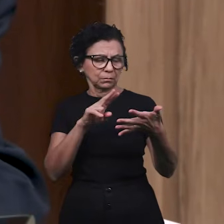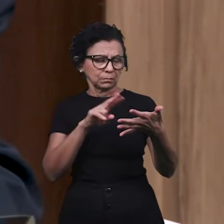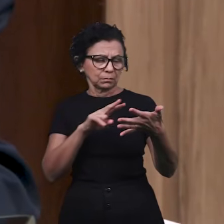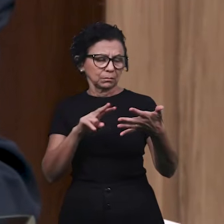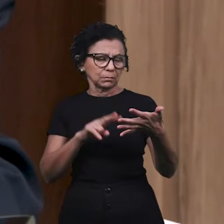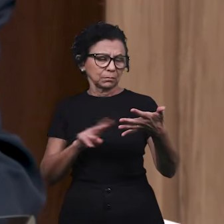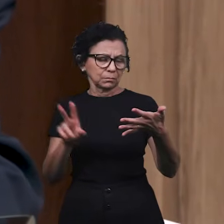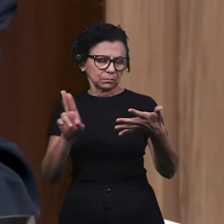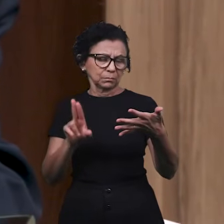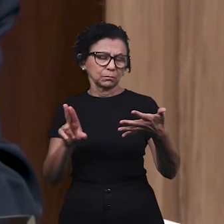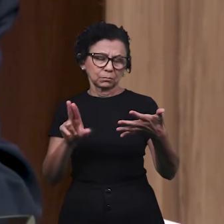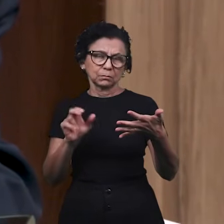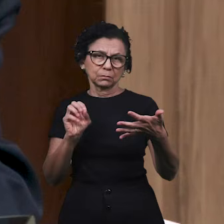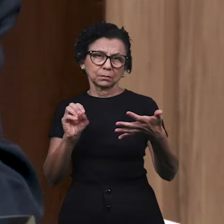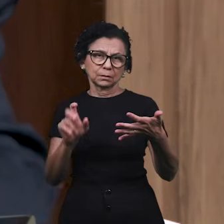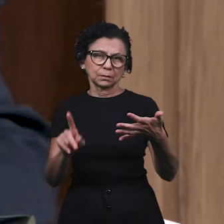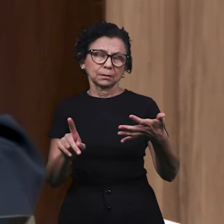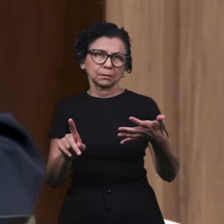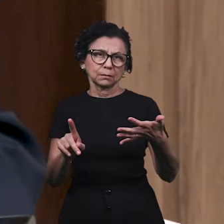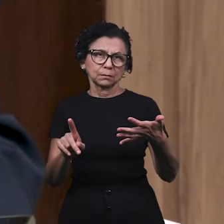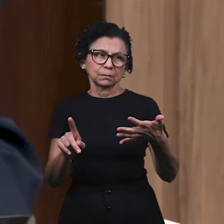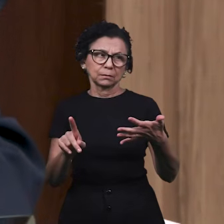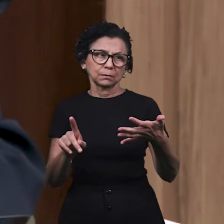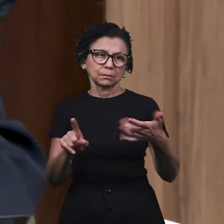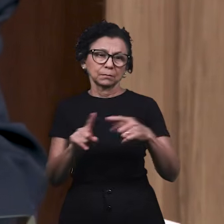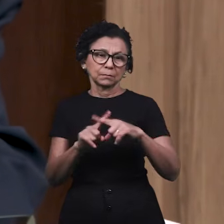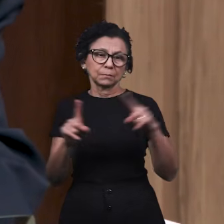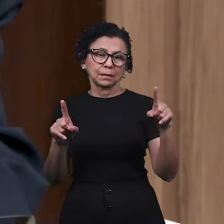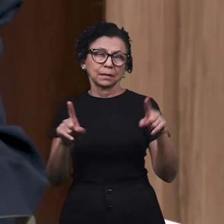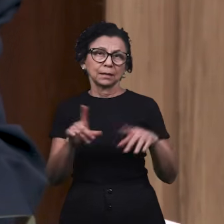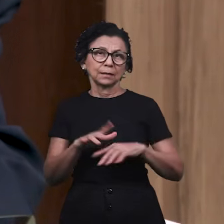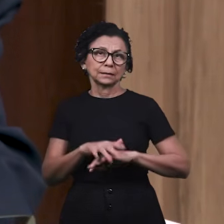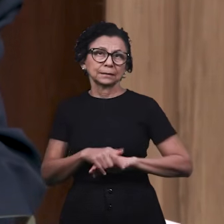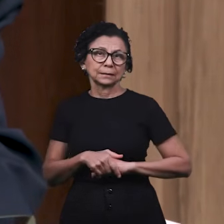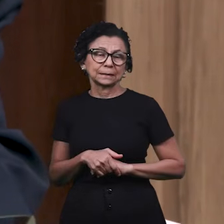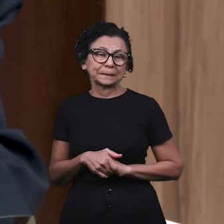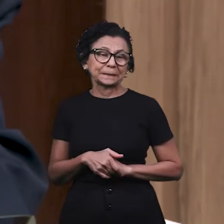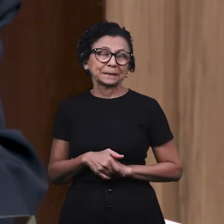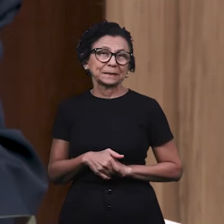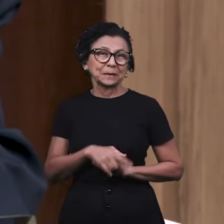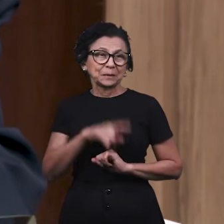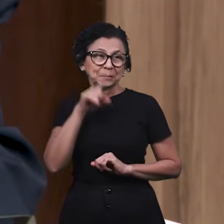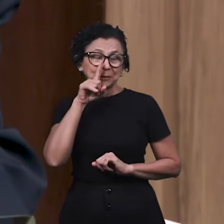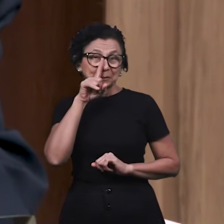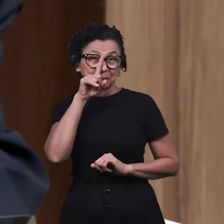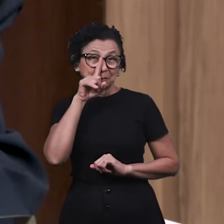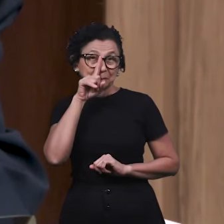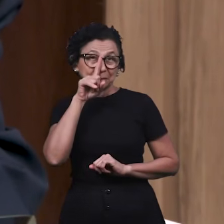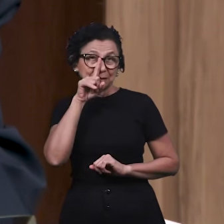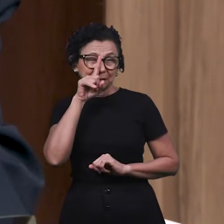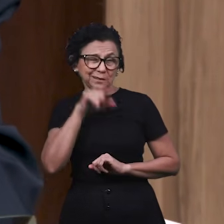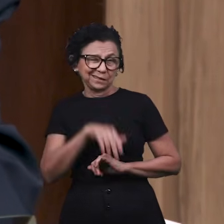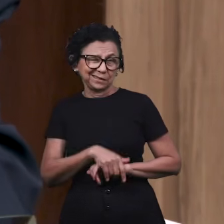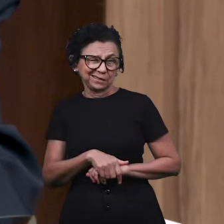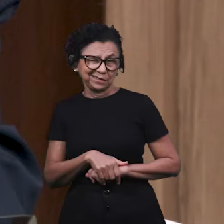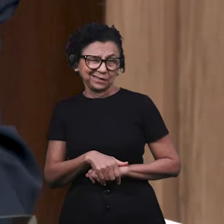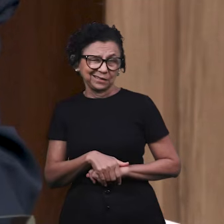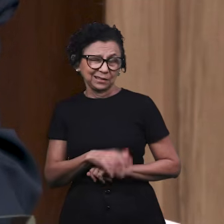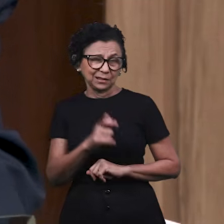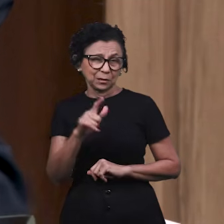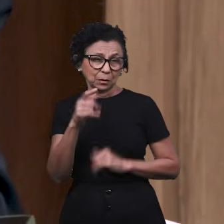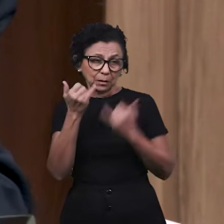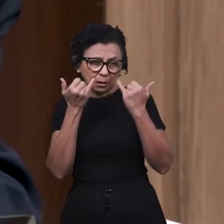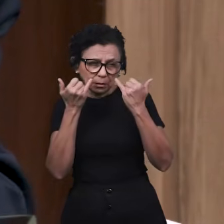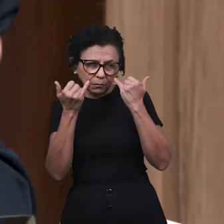vezes, usa celular, tudo bem. Mas o perigo é como não dar aquela olhadinha em mais alguma coisa ali,